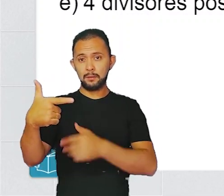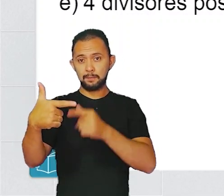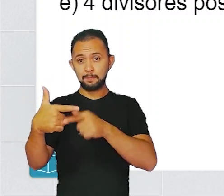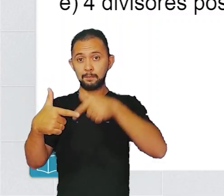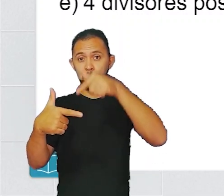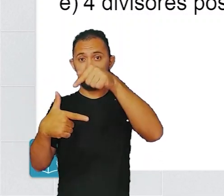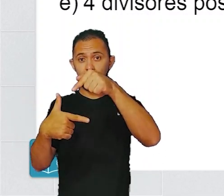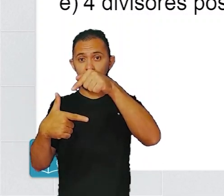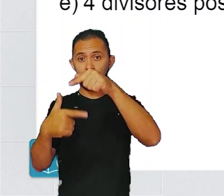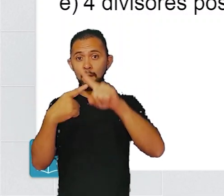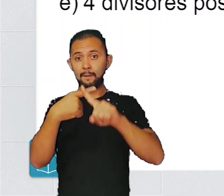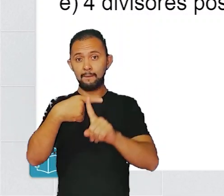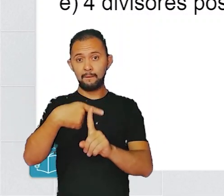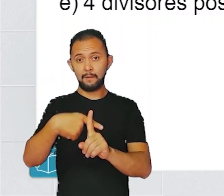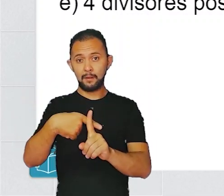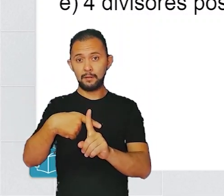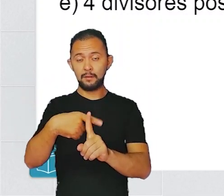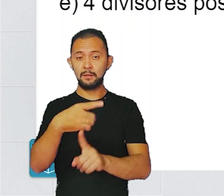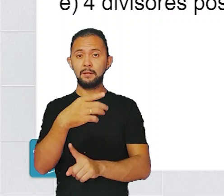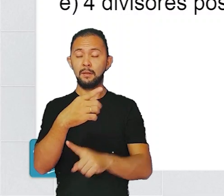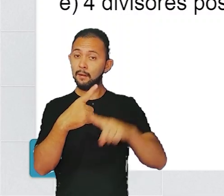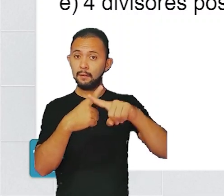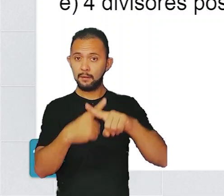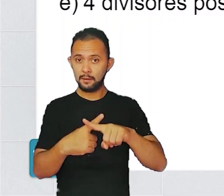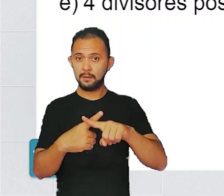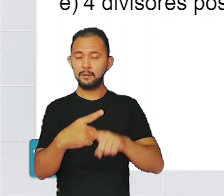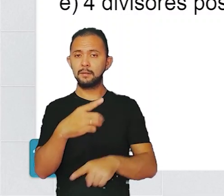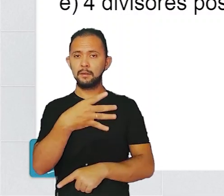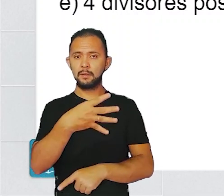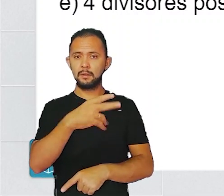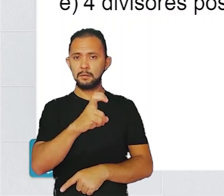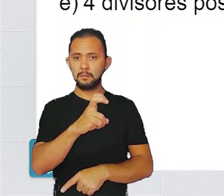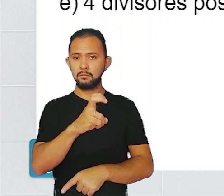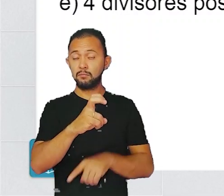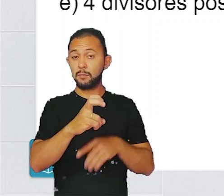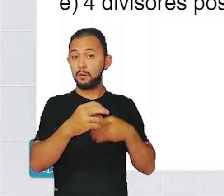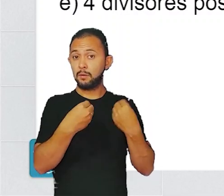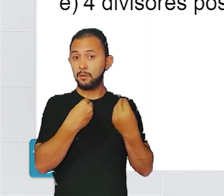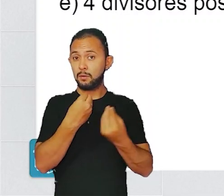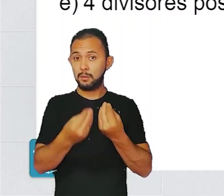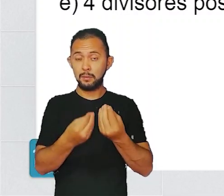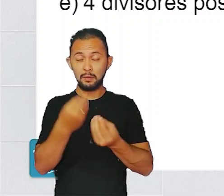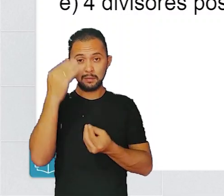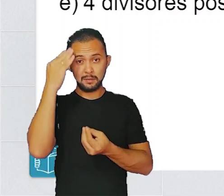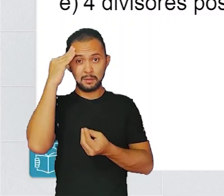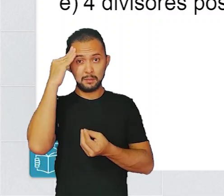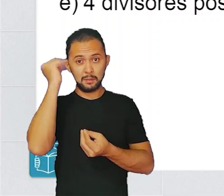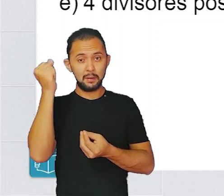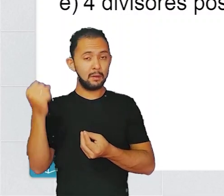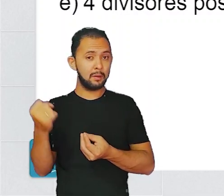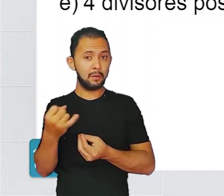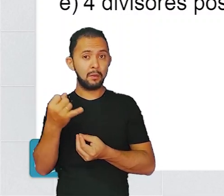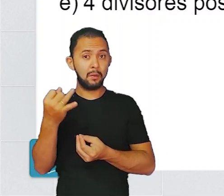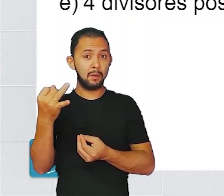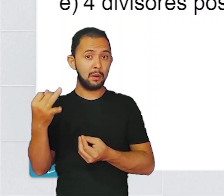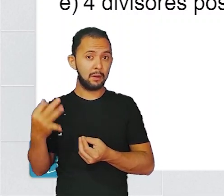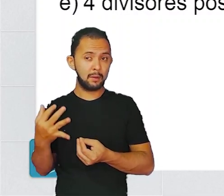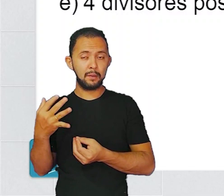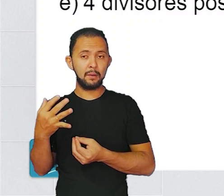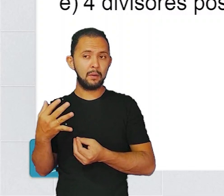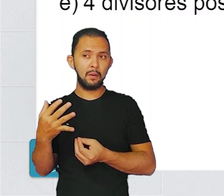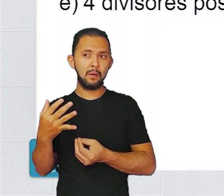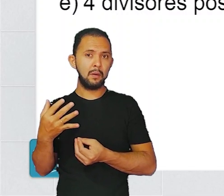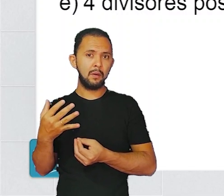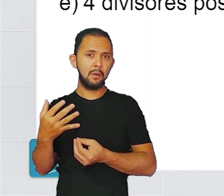q vezes 45. Apesar de eu não saber quanto é que vale q, mas esse 2 elevado a